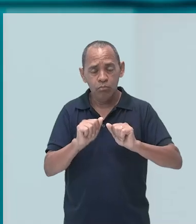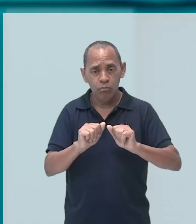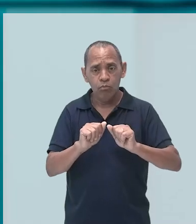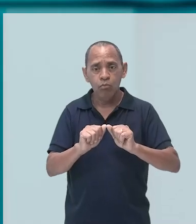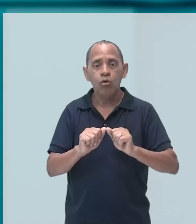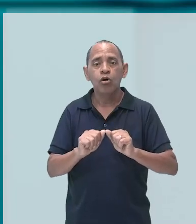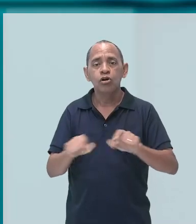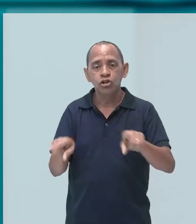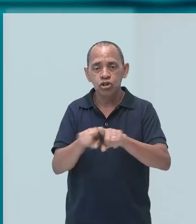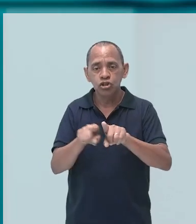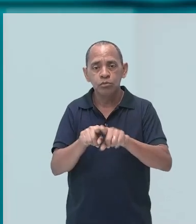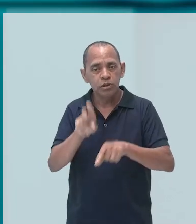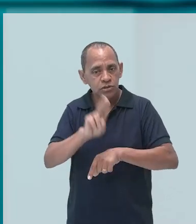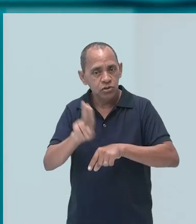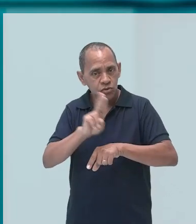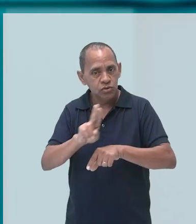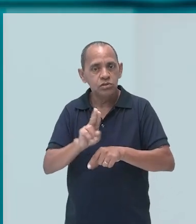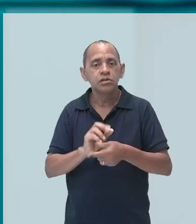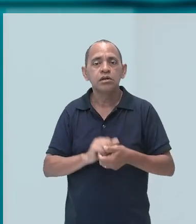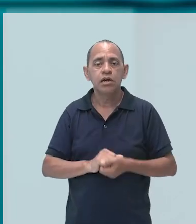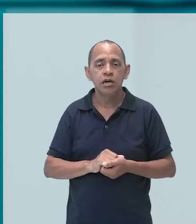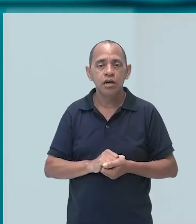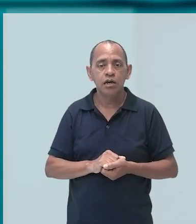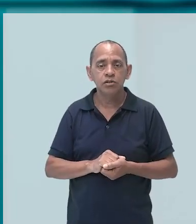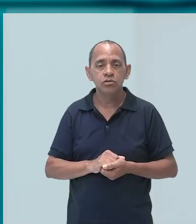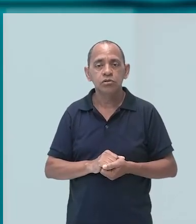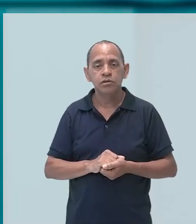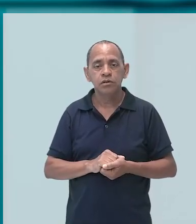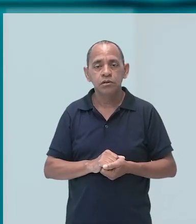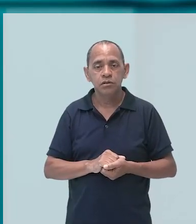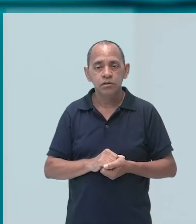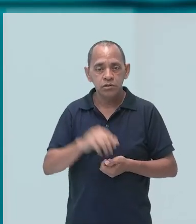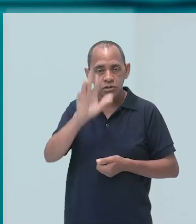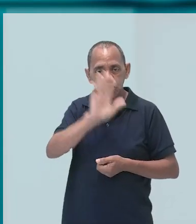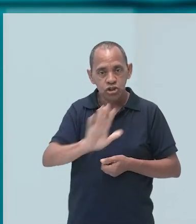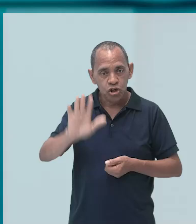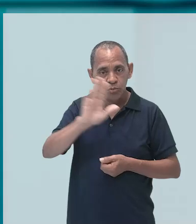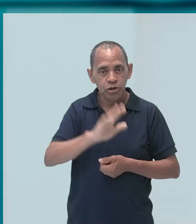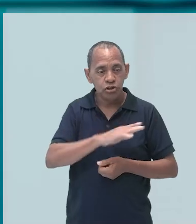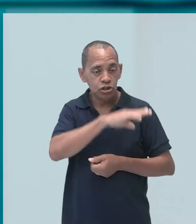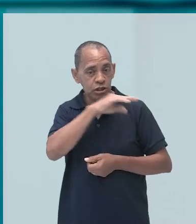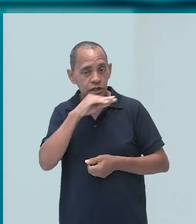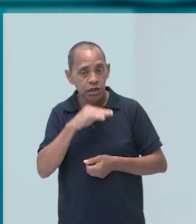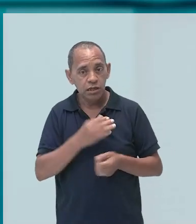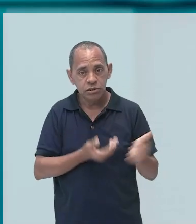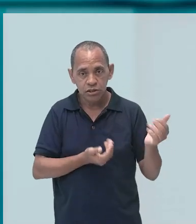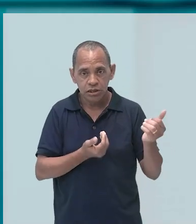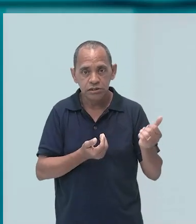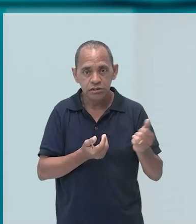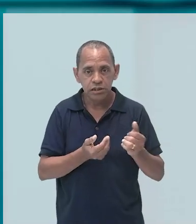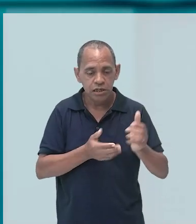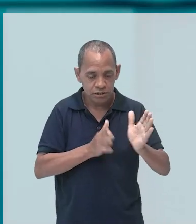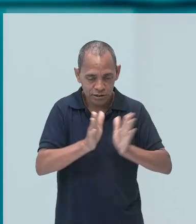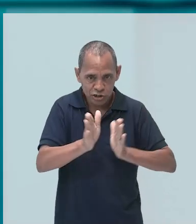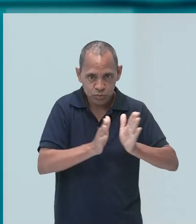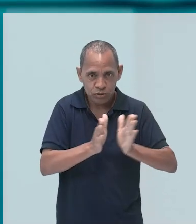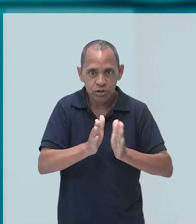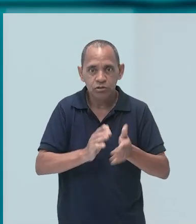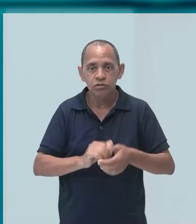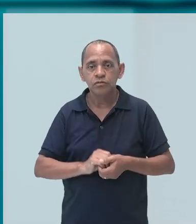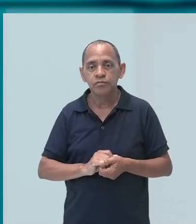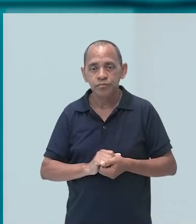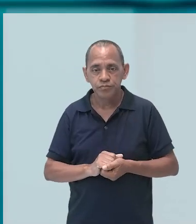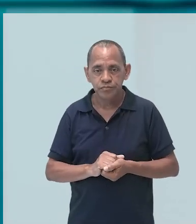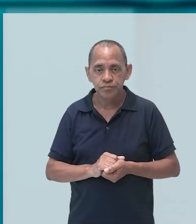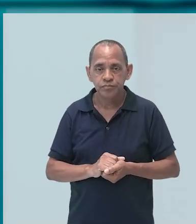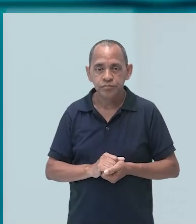para pessoas ali entre 18 e 21 anos. Mas, de uma maneira geral, criança e adolescente estão naquelas faixas de